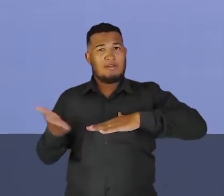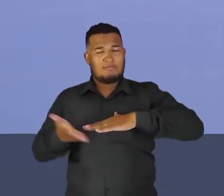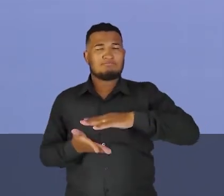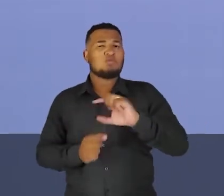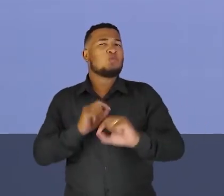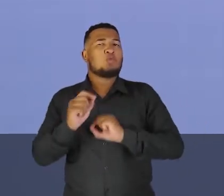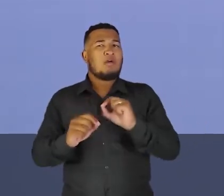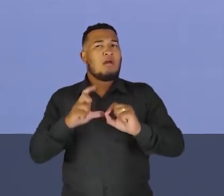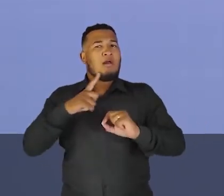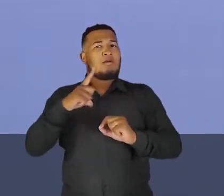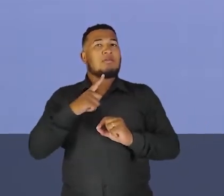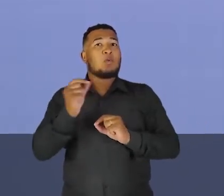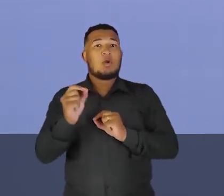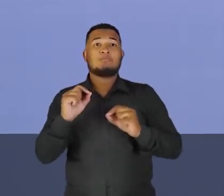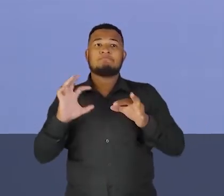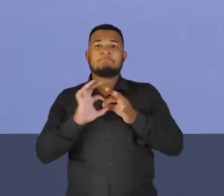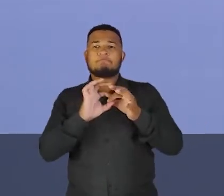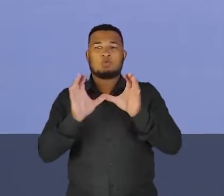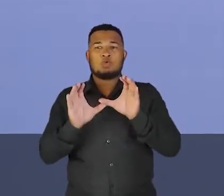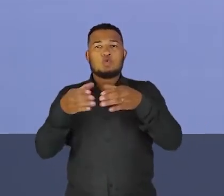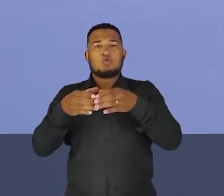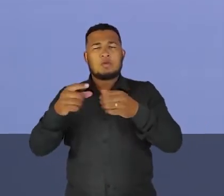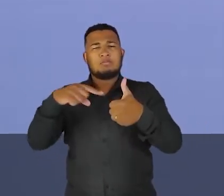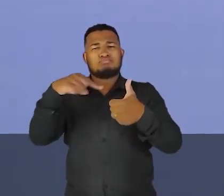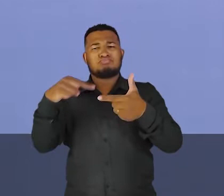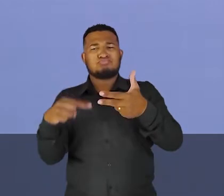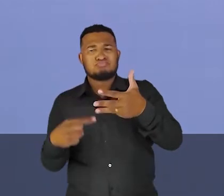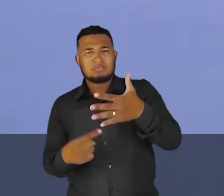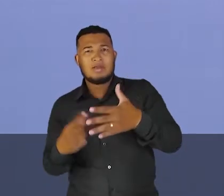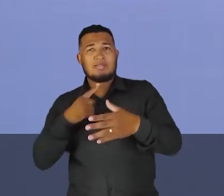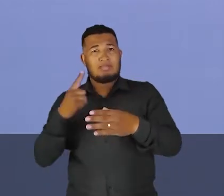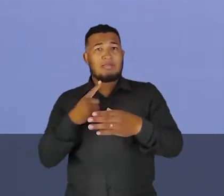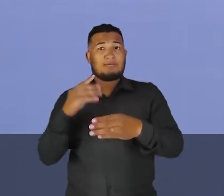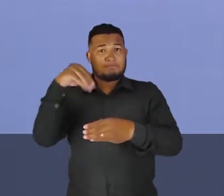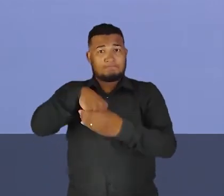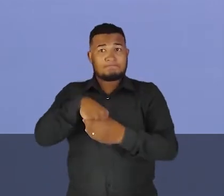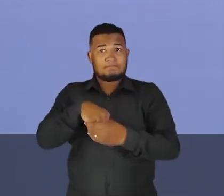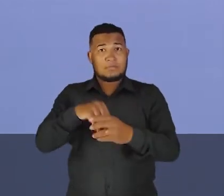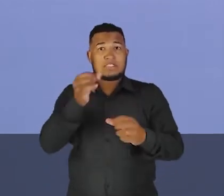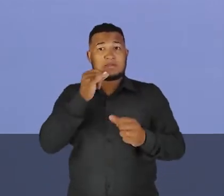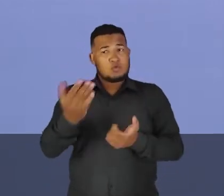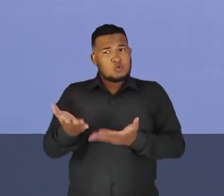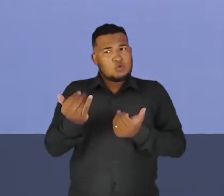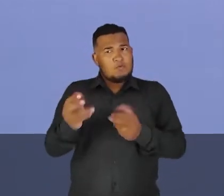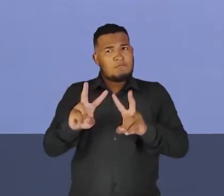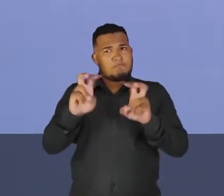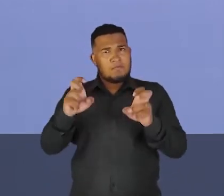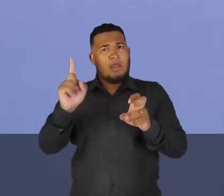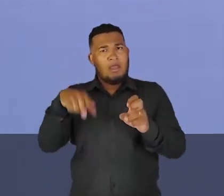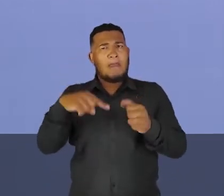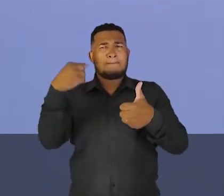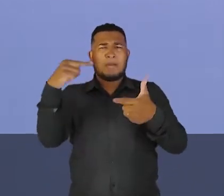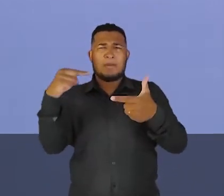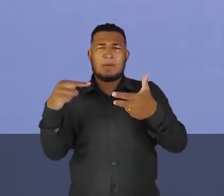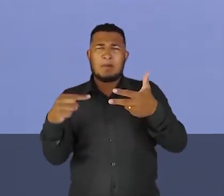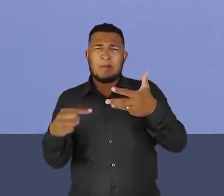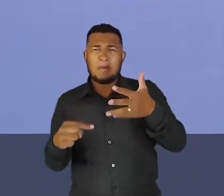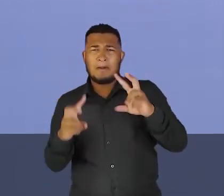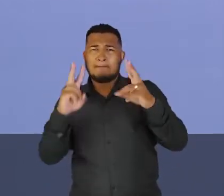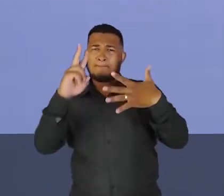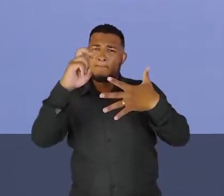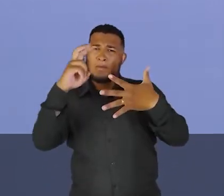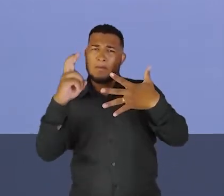envolver uma categoria muito dinâmica de vários elementos, né? E falar de juventude é falar sobre várias questões. E vamos falar dessas